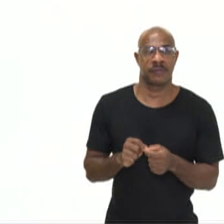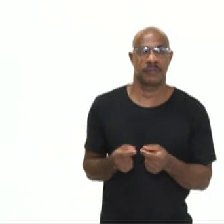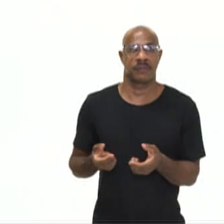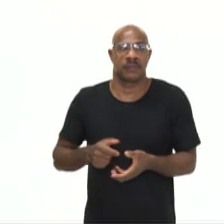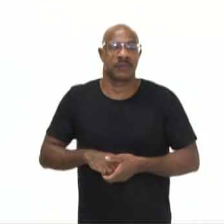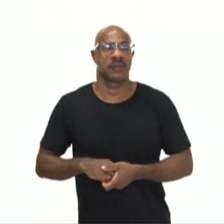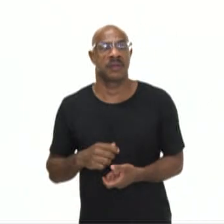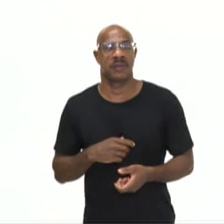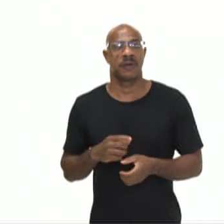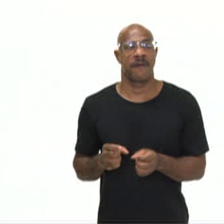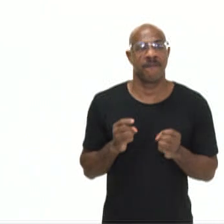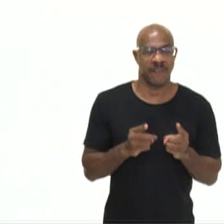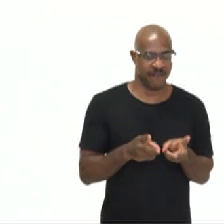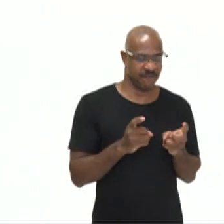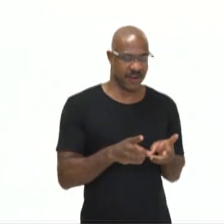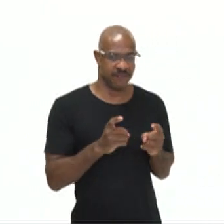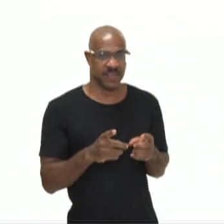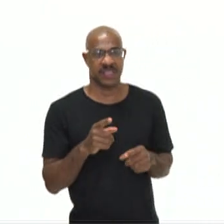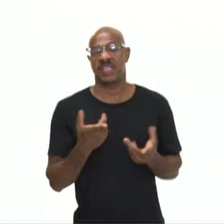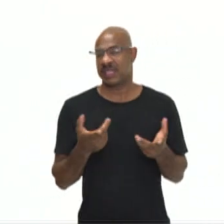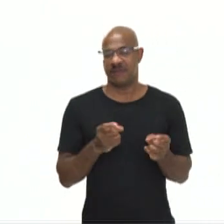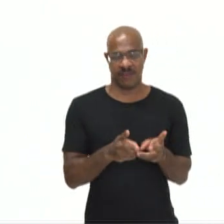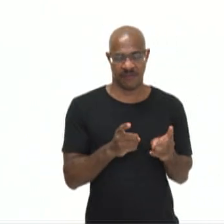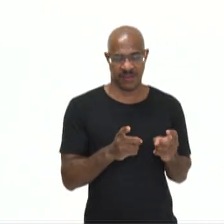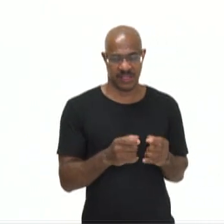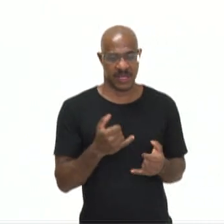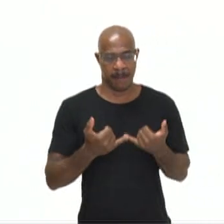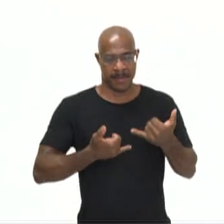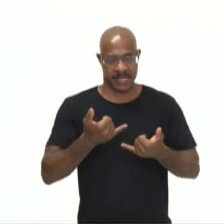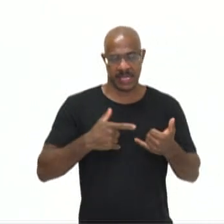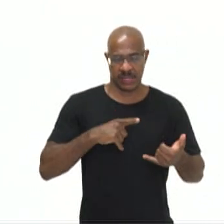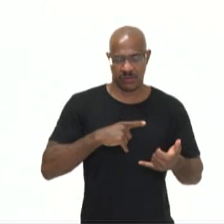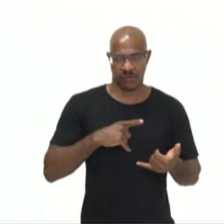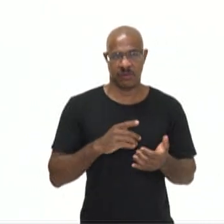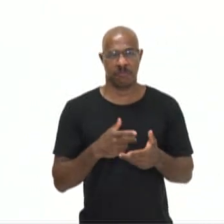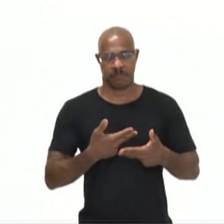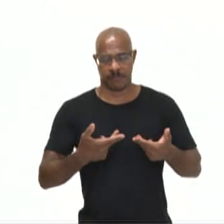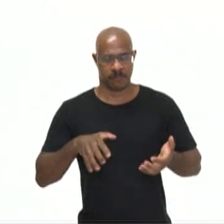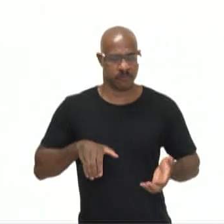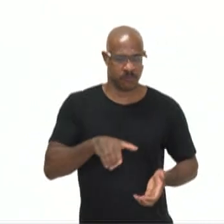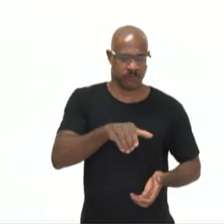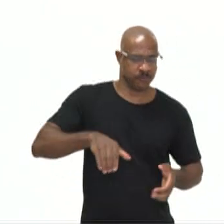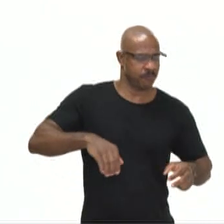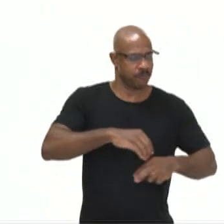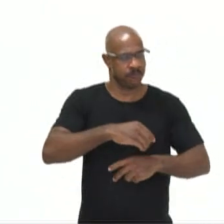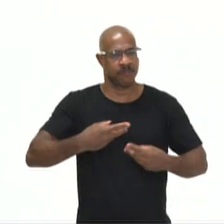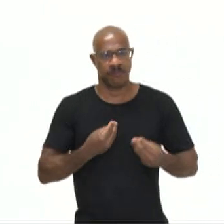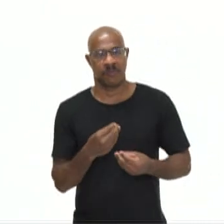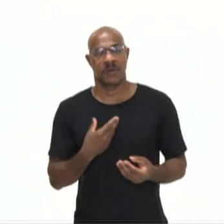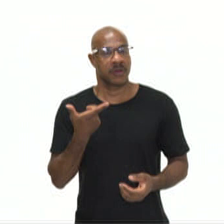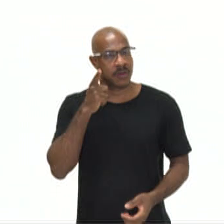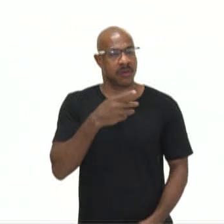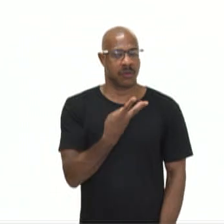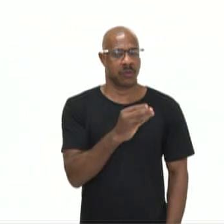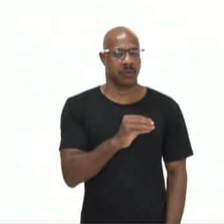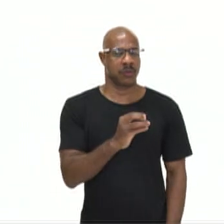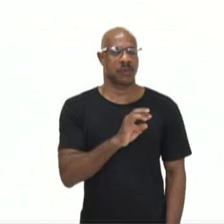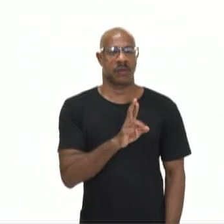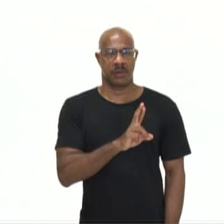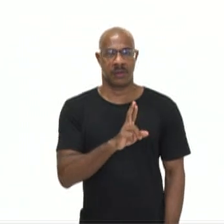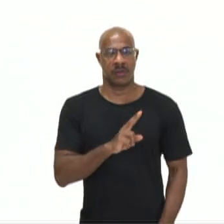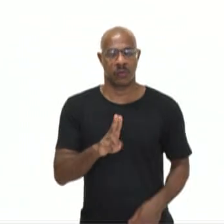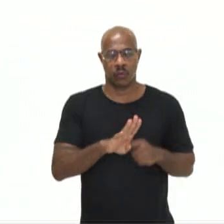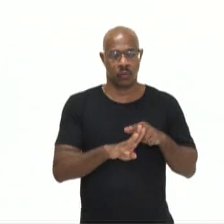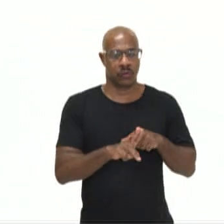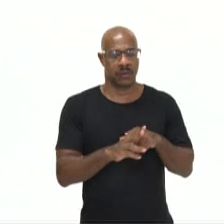em alguns brinquedos que eu tinha e recebi R$ 40 pela venda. Então, usei esse dinheiro para comprar